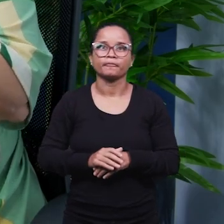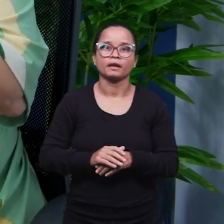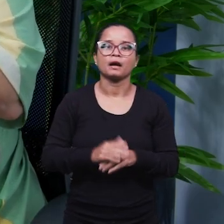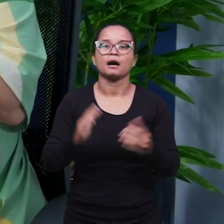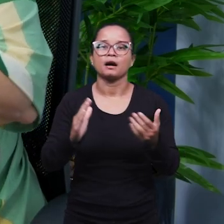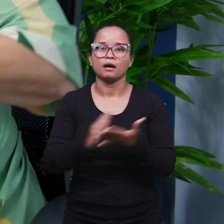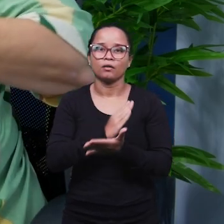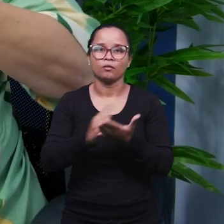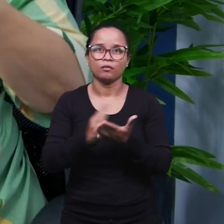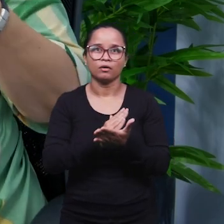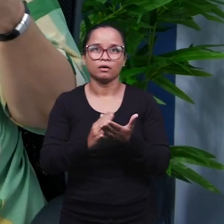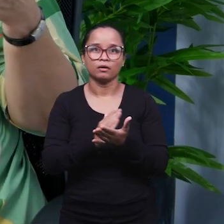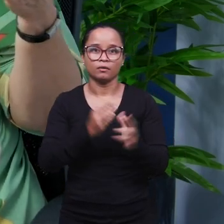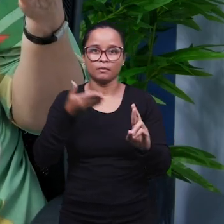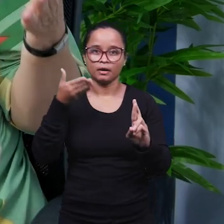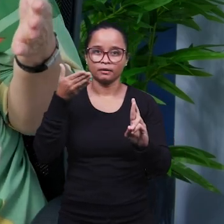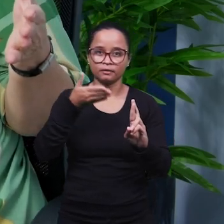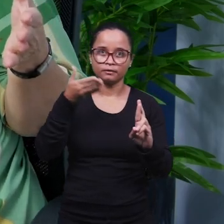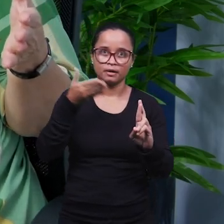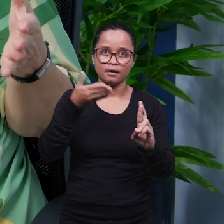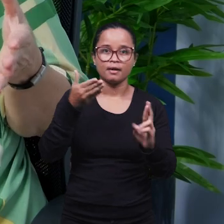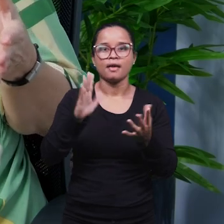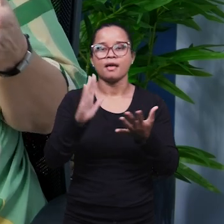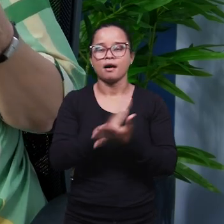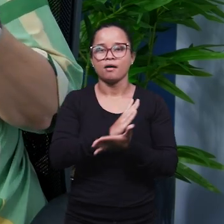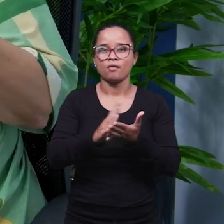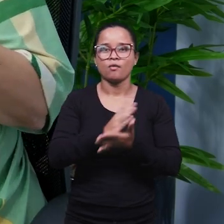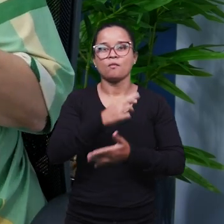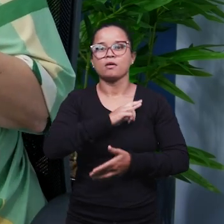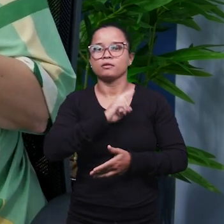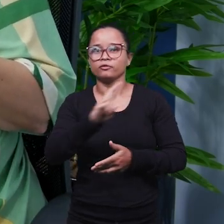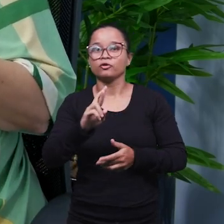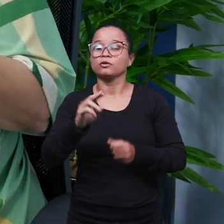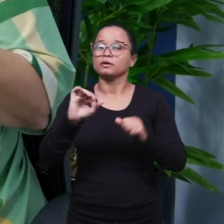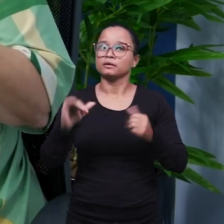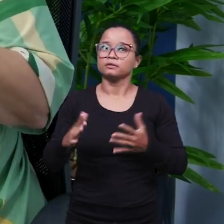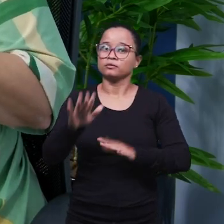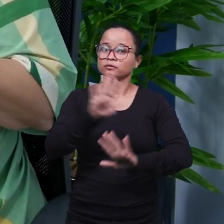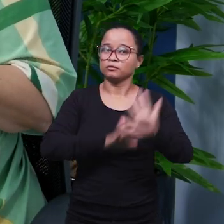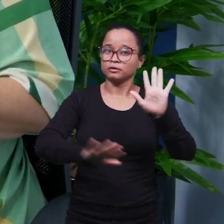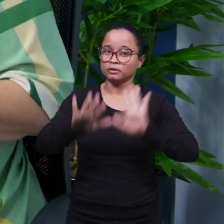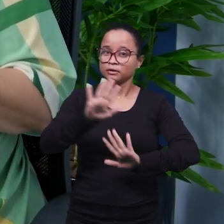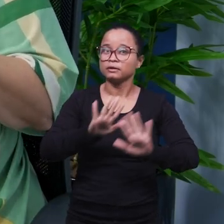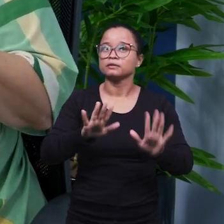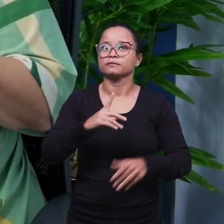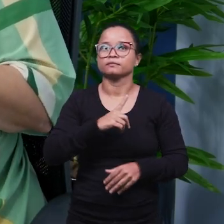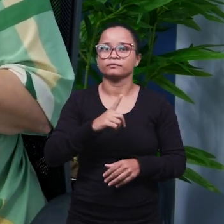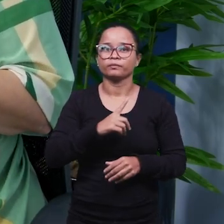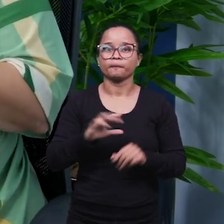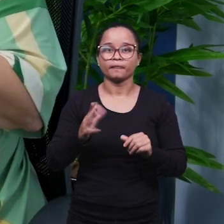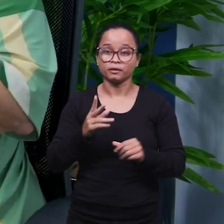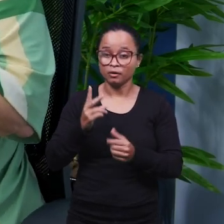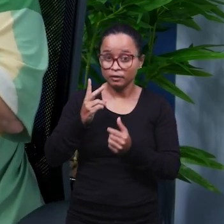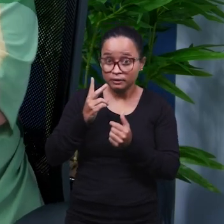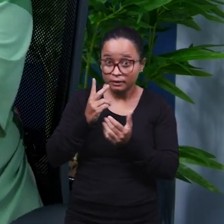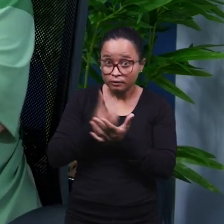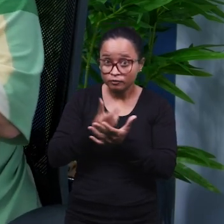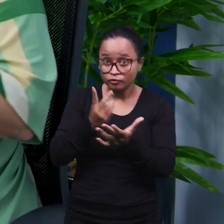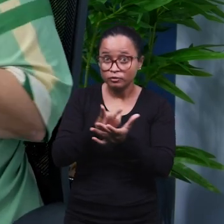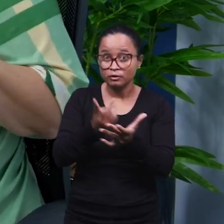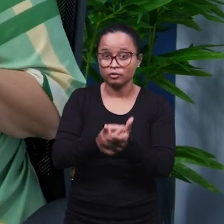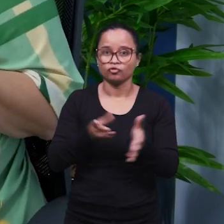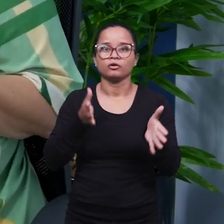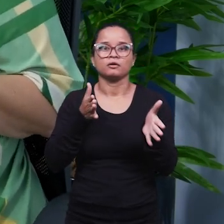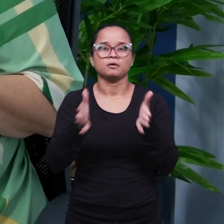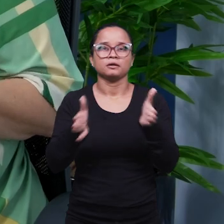fazer alguma referência a alguma religião. Então nós temos que ter cuidado, e esse cuidado ele é mantido aqui